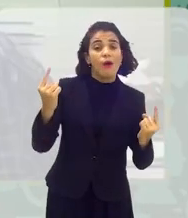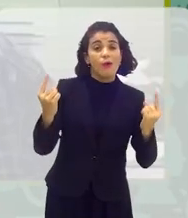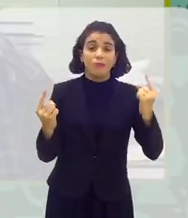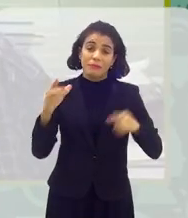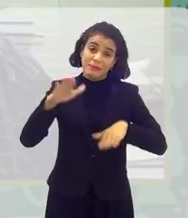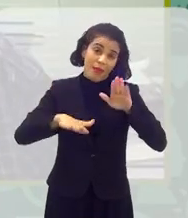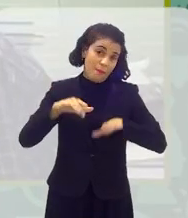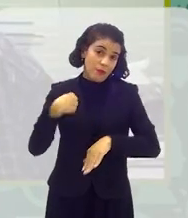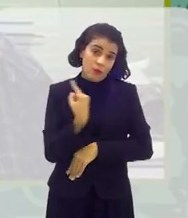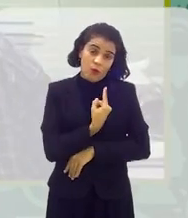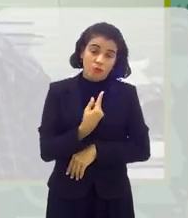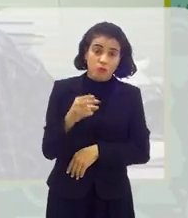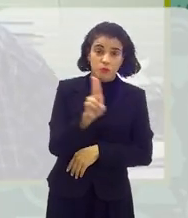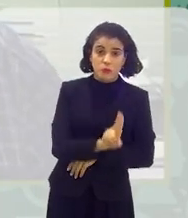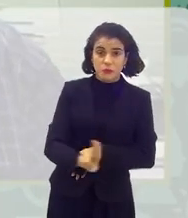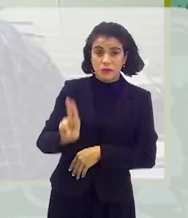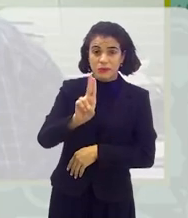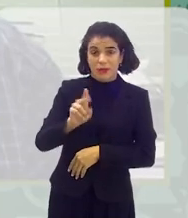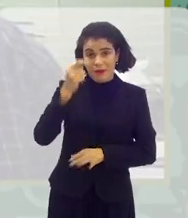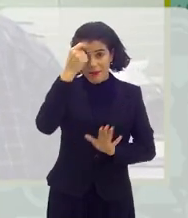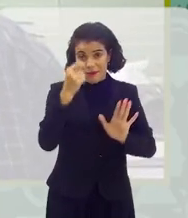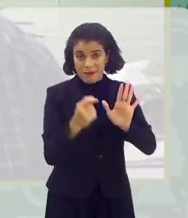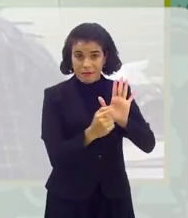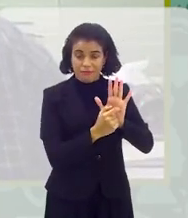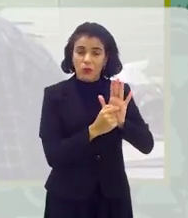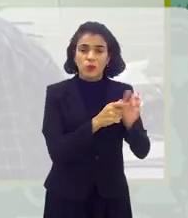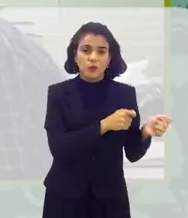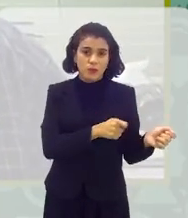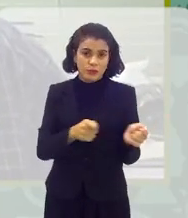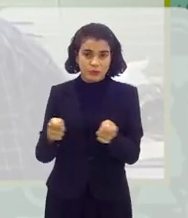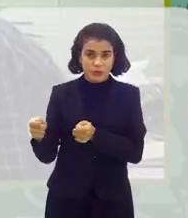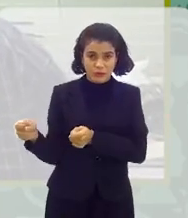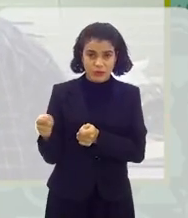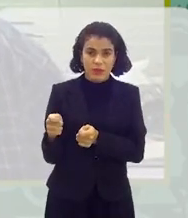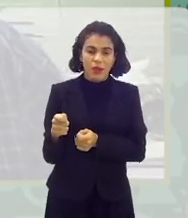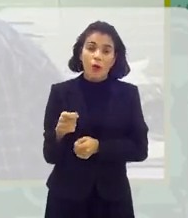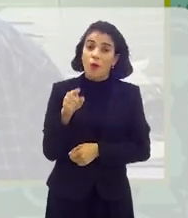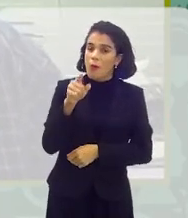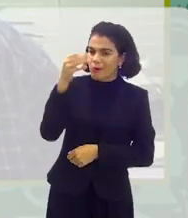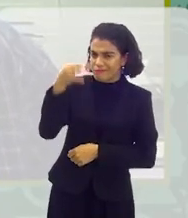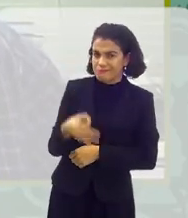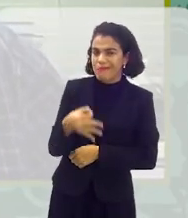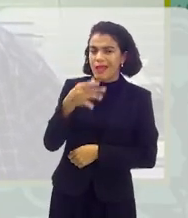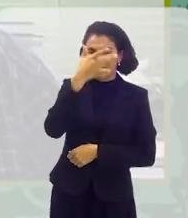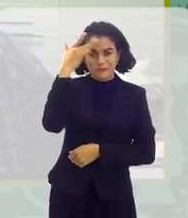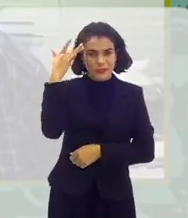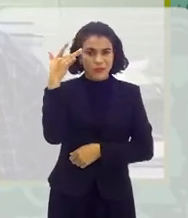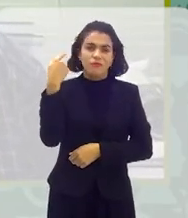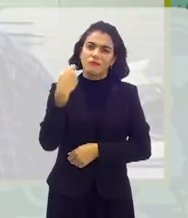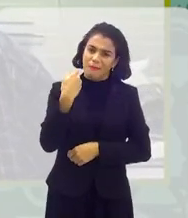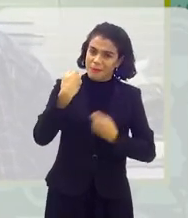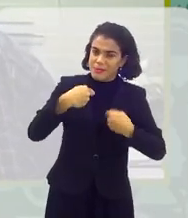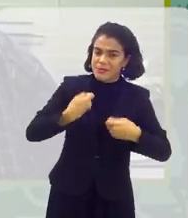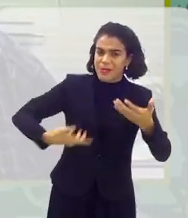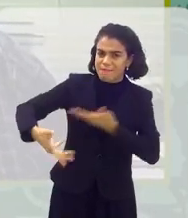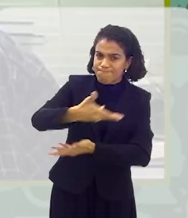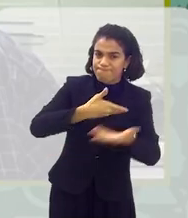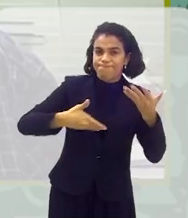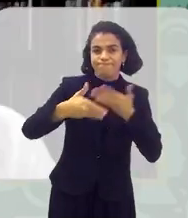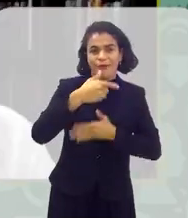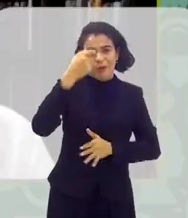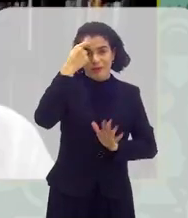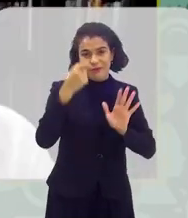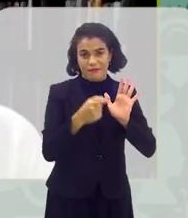Depende de como nós utilizamos a inteligência artificial e há no nosso dia a dia é uma coisa certa né as pessoas vão ter que trabalhar com isso